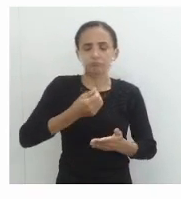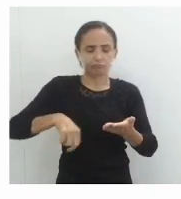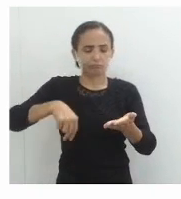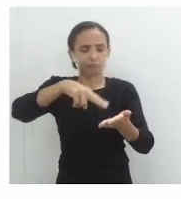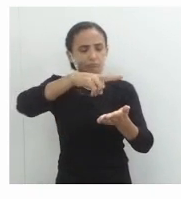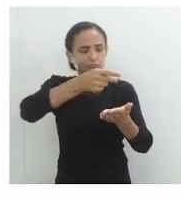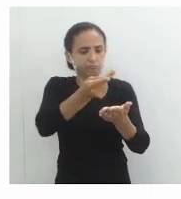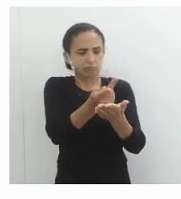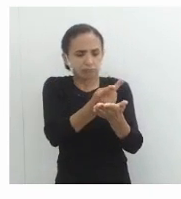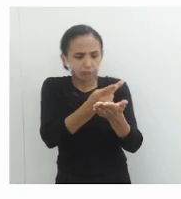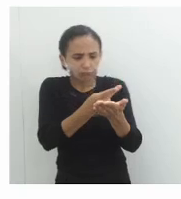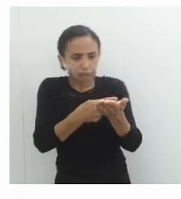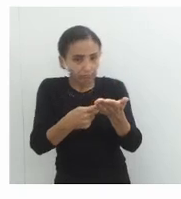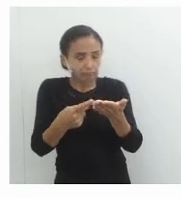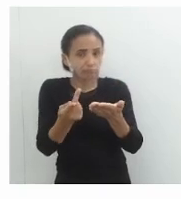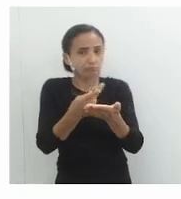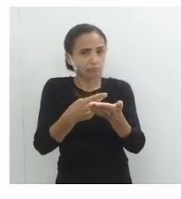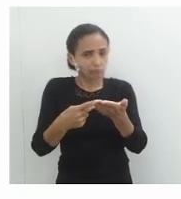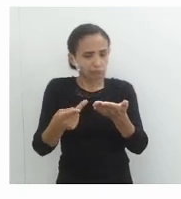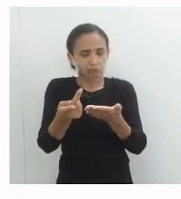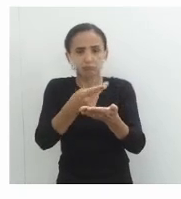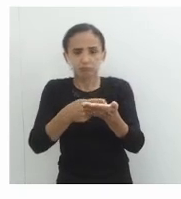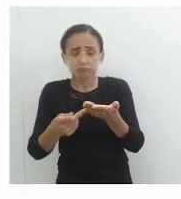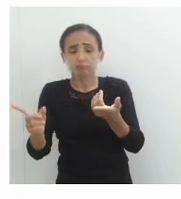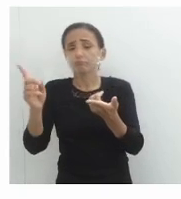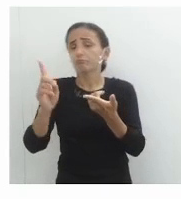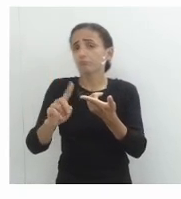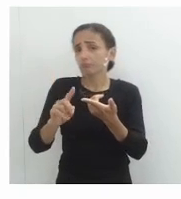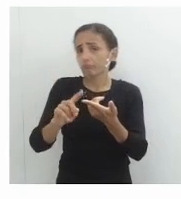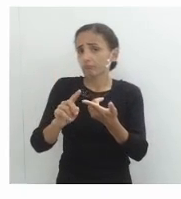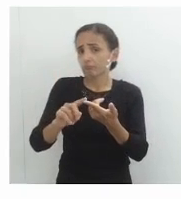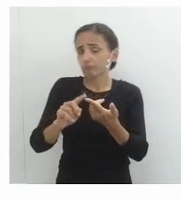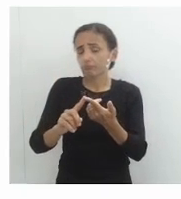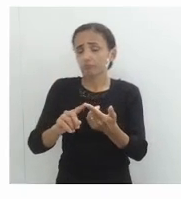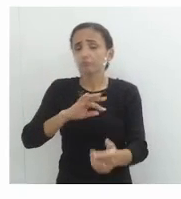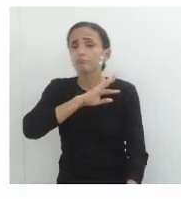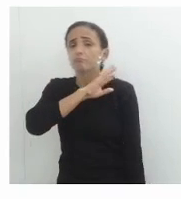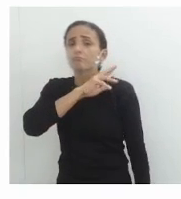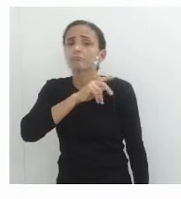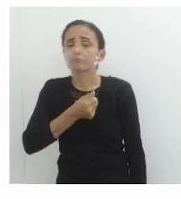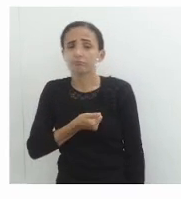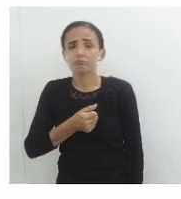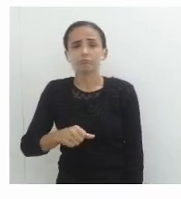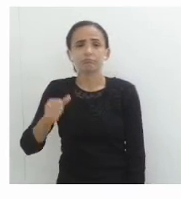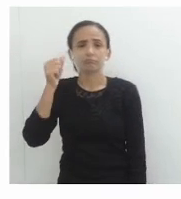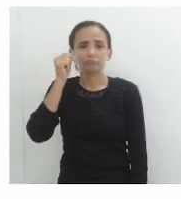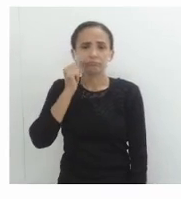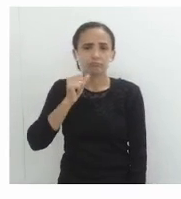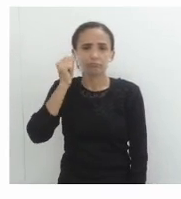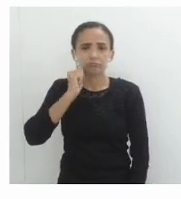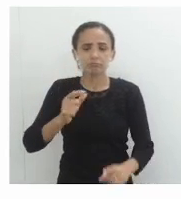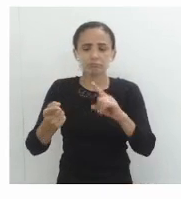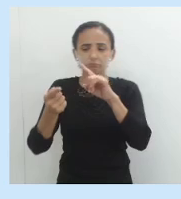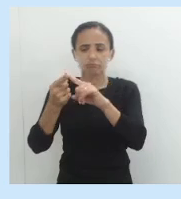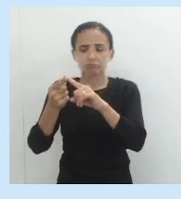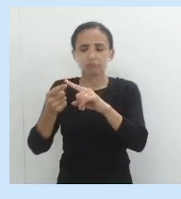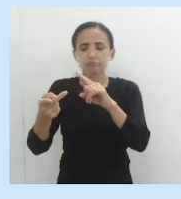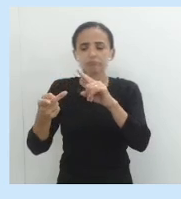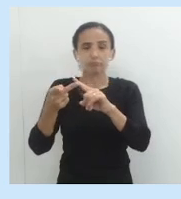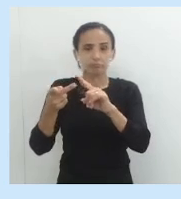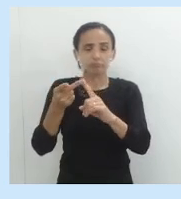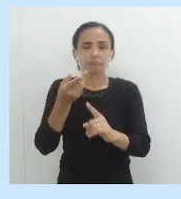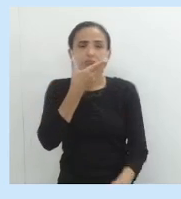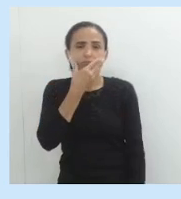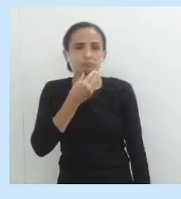humanas eram misturadas com figuras de animais, né? Então, eles também podiam ter essa associação. Eles